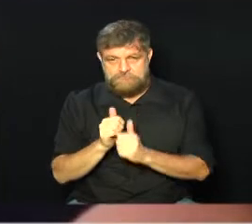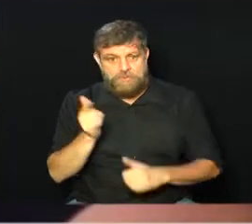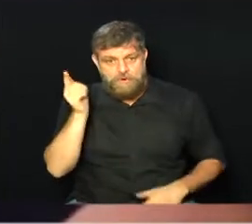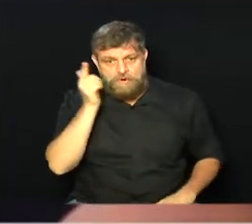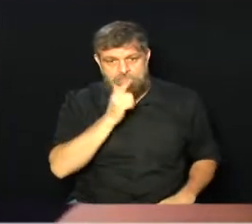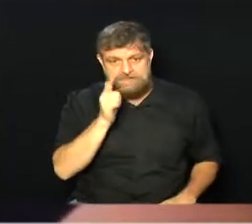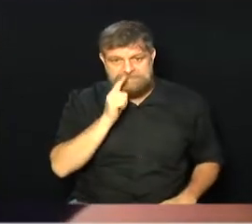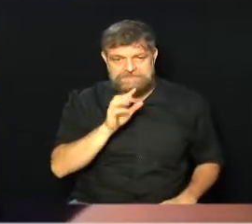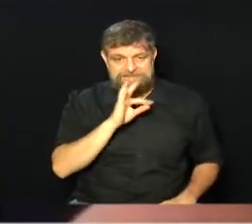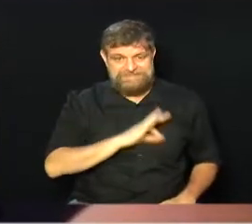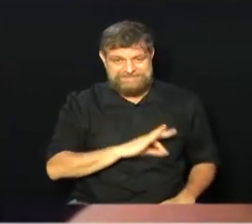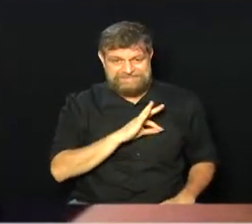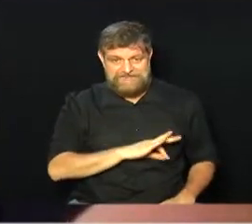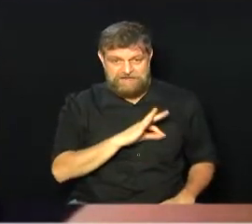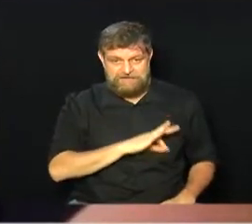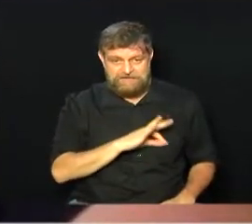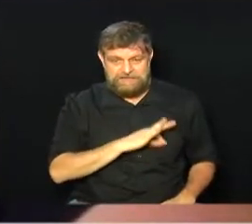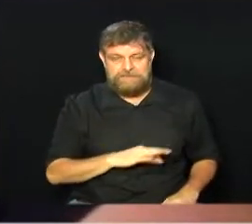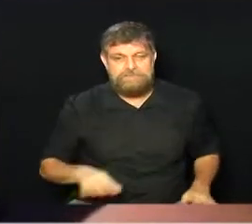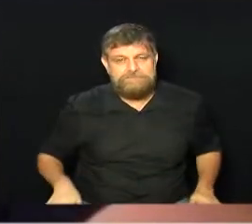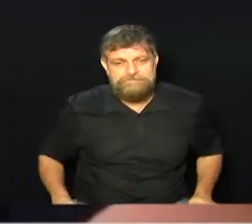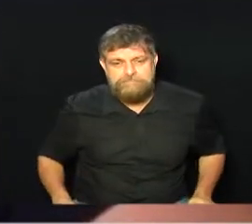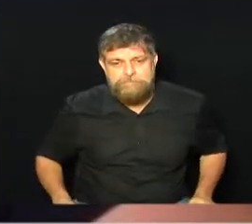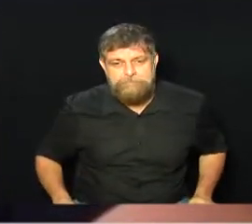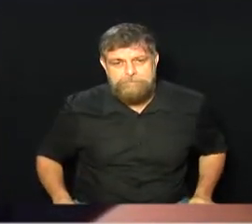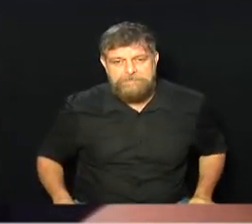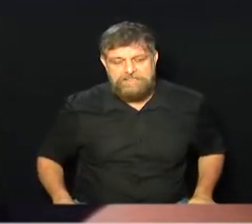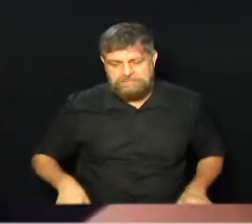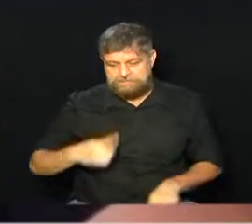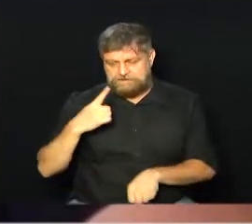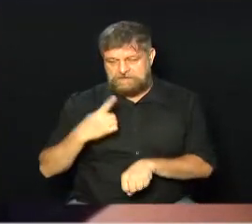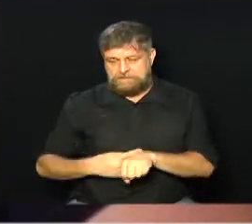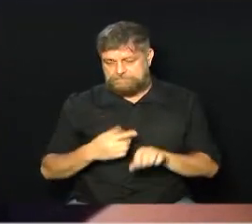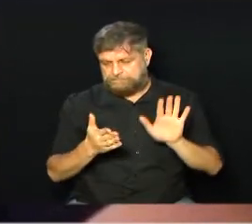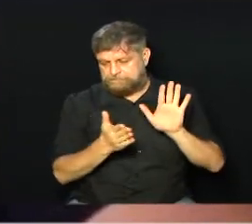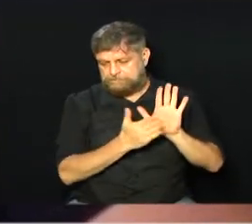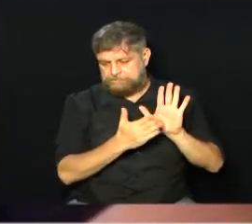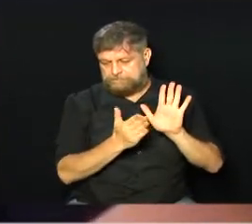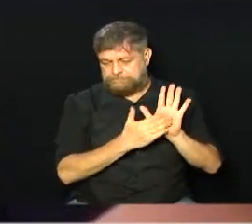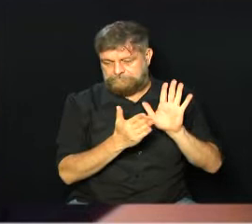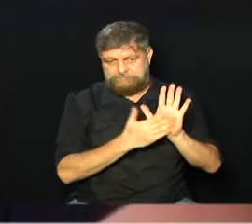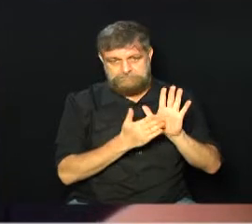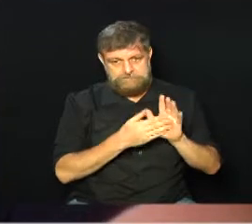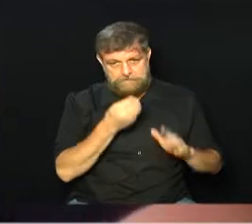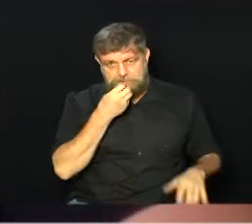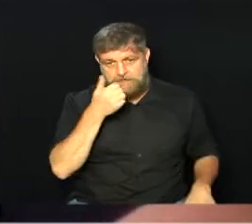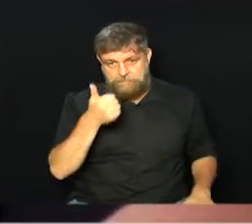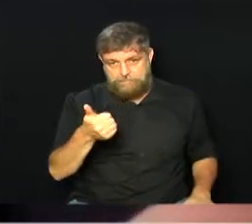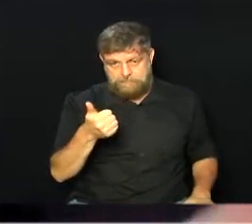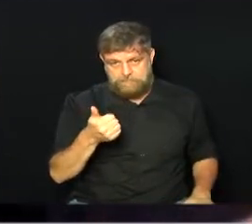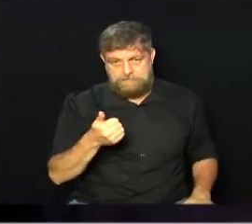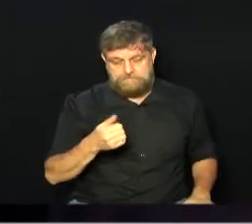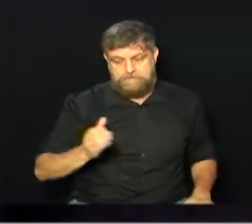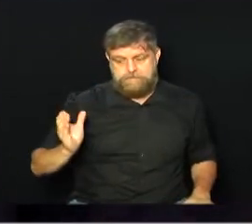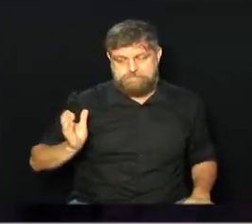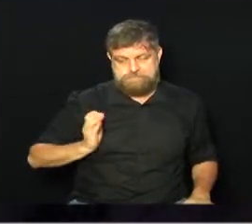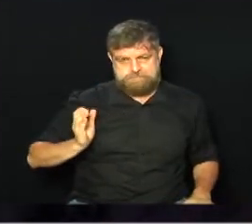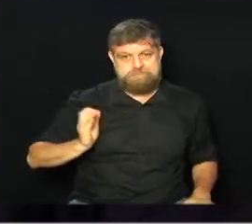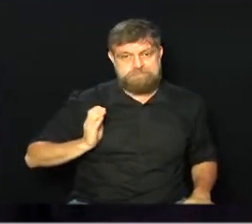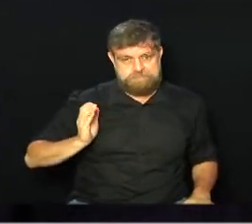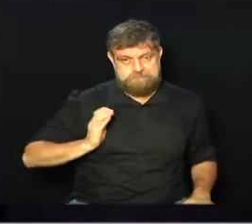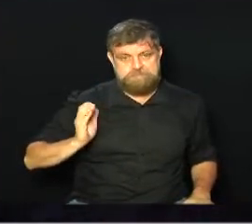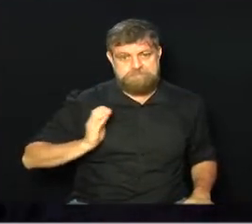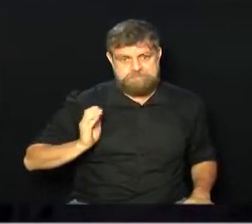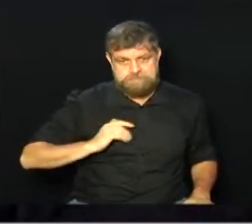do que glamour. Então, na época, era uma proposta muito vantajosa para mim financeiramente, que eu poderia